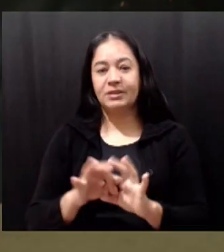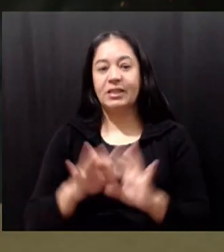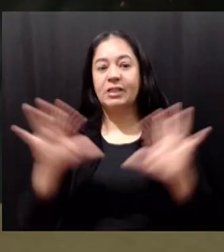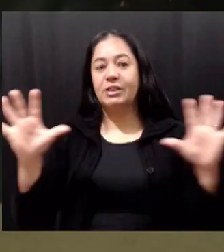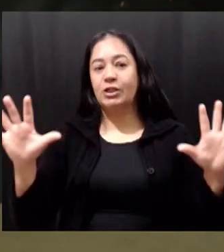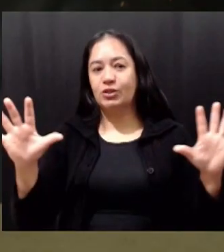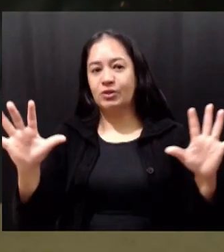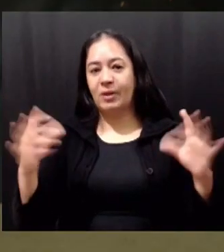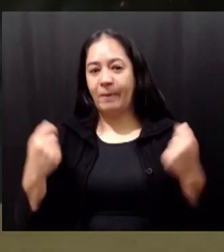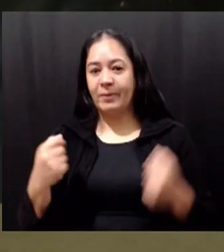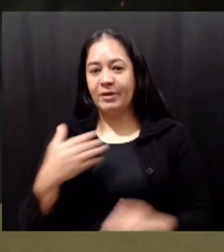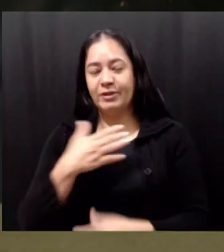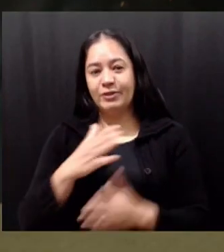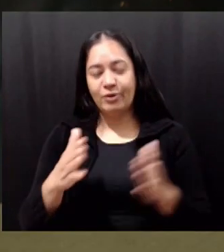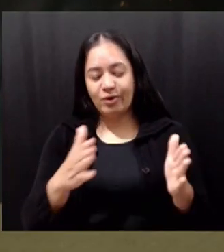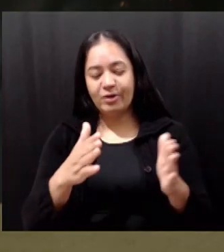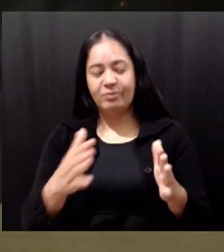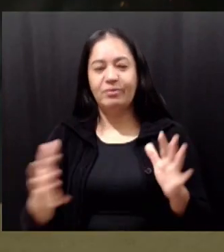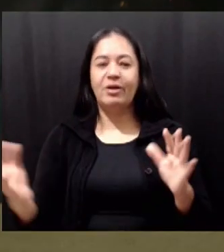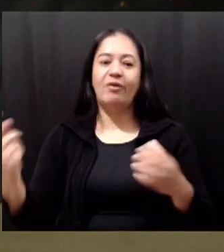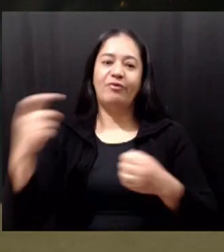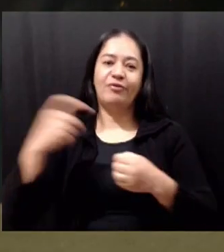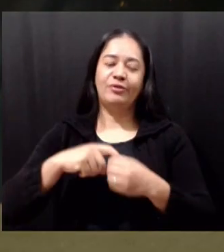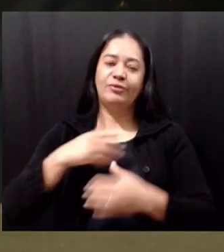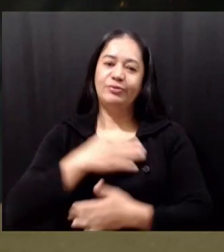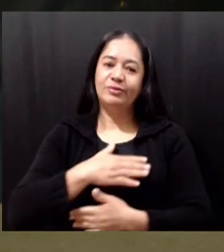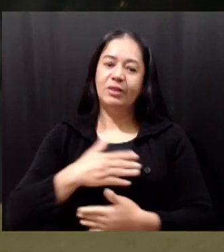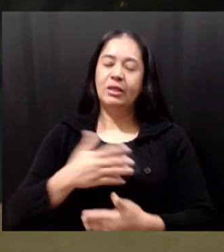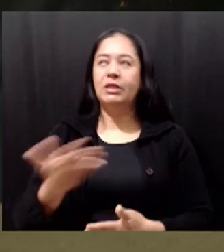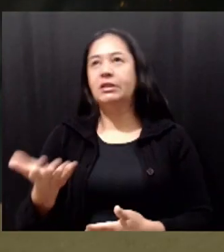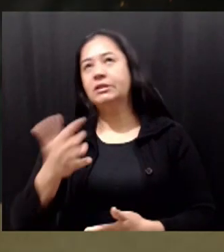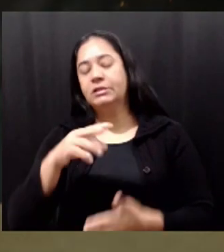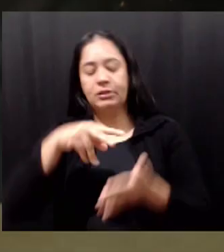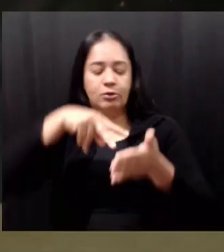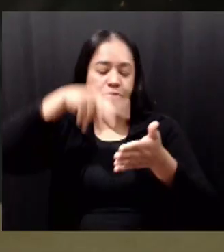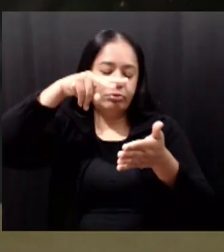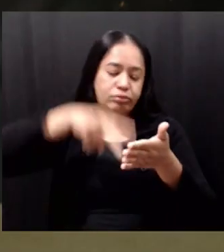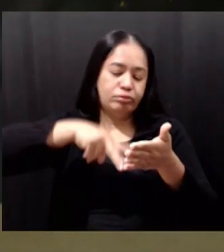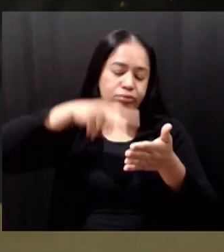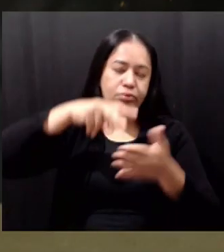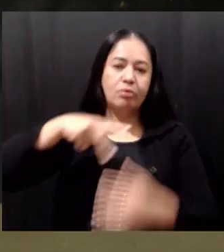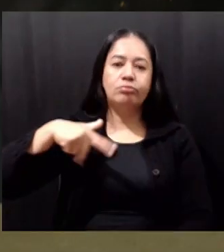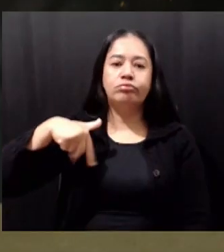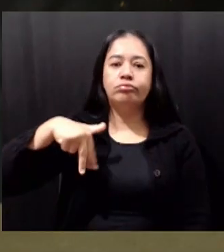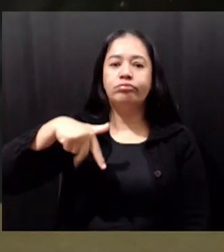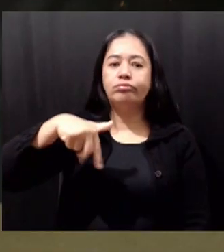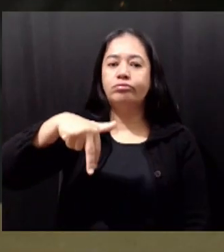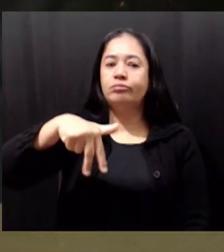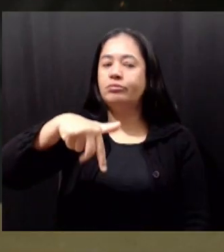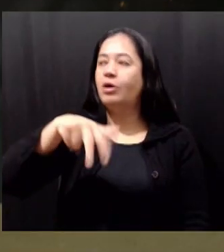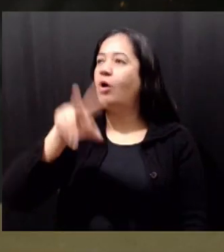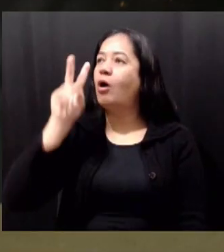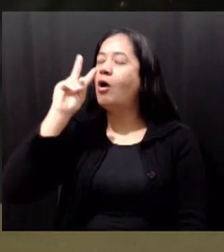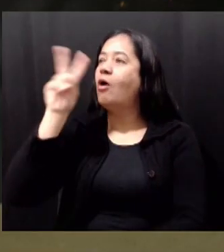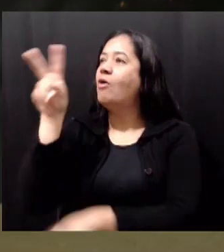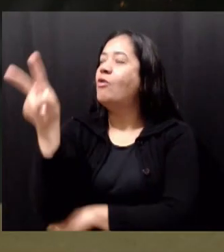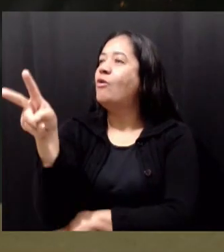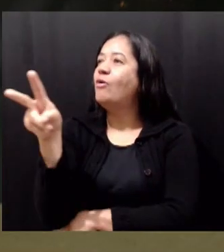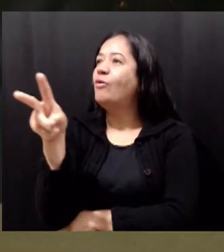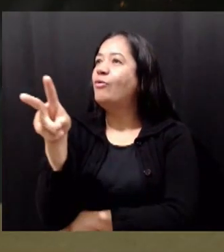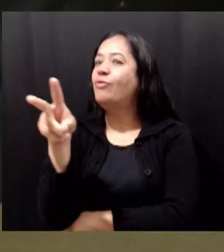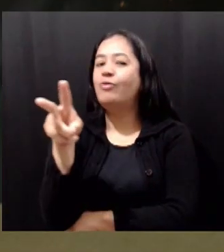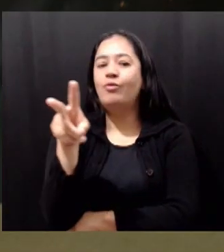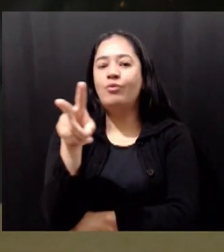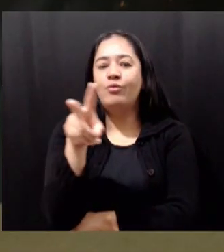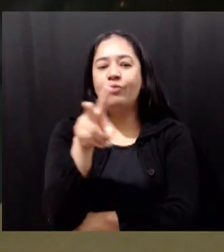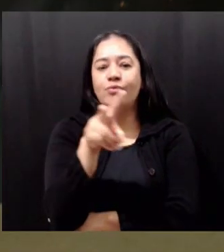prazer, né? De repente, uma leitura, fazer uma caminhada, olhar o que está em volta com atenção. Quantas